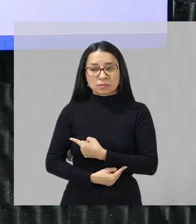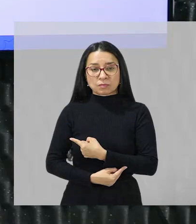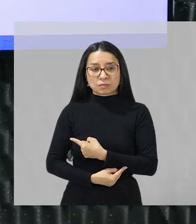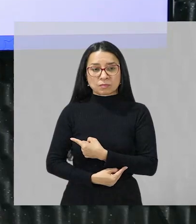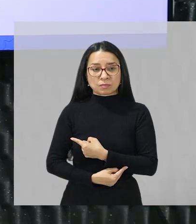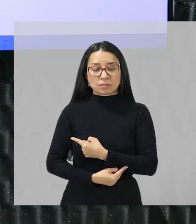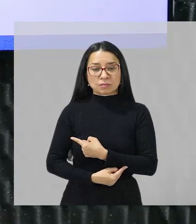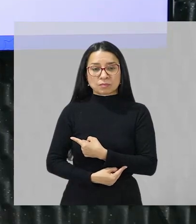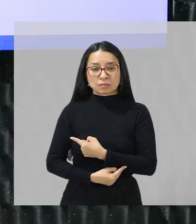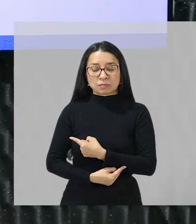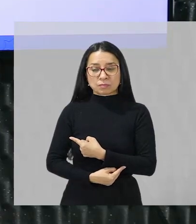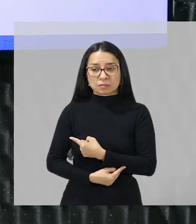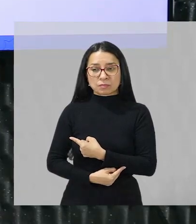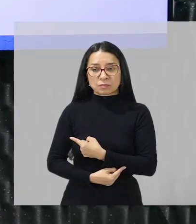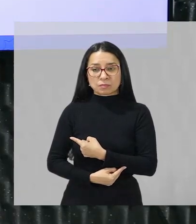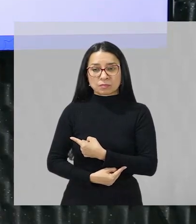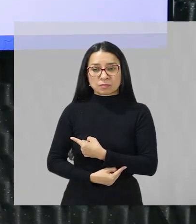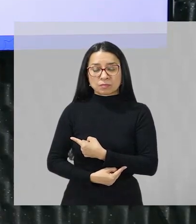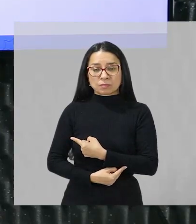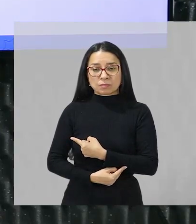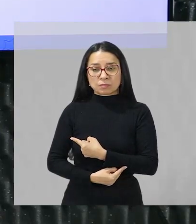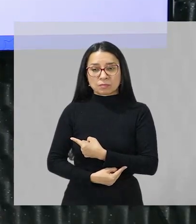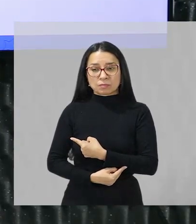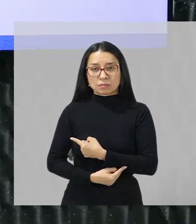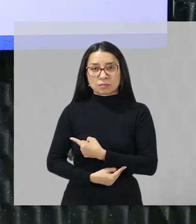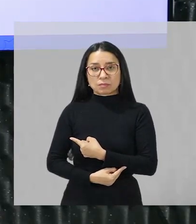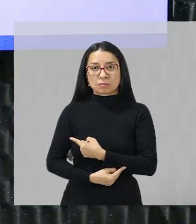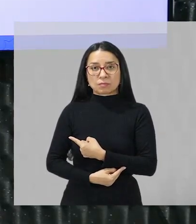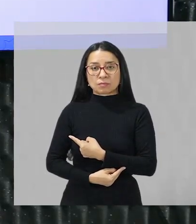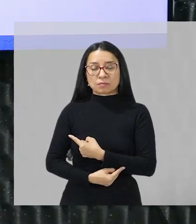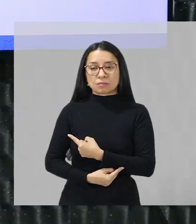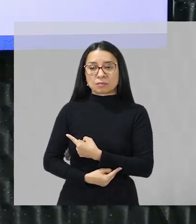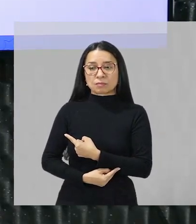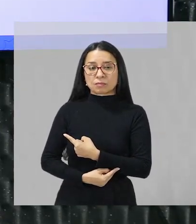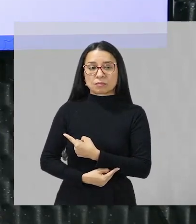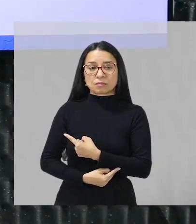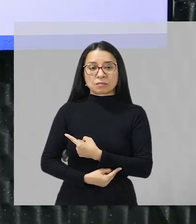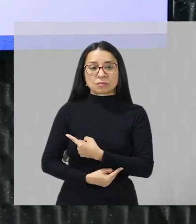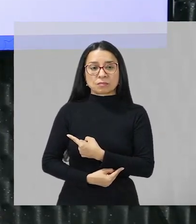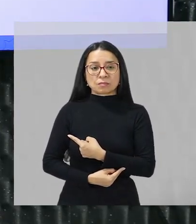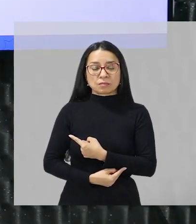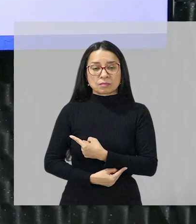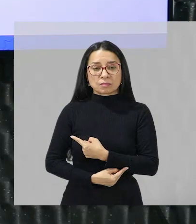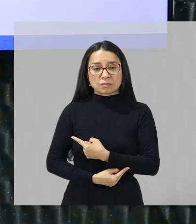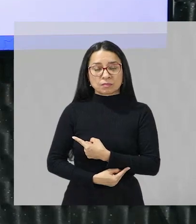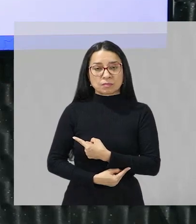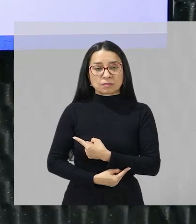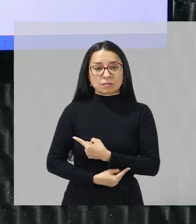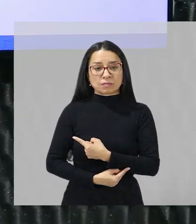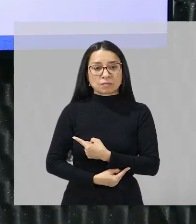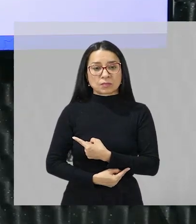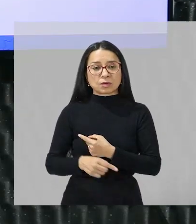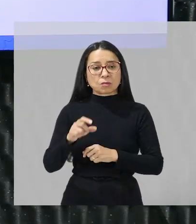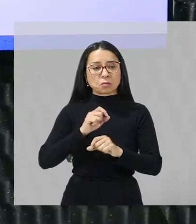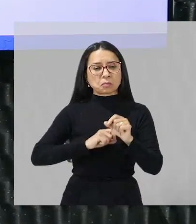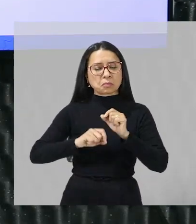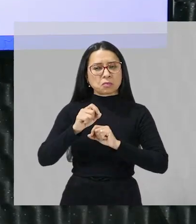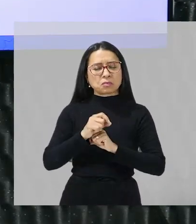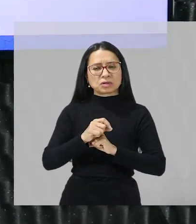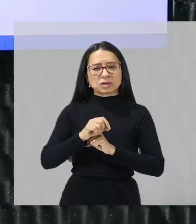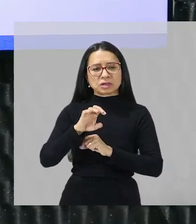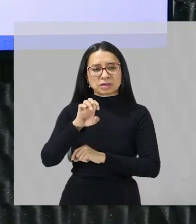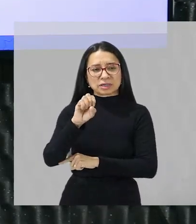um julgamento prévio, um preconceito, um julgamento prévio, baseado em estereótipos depreciativos. O que é um